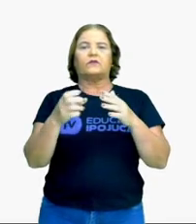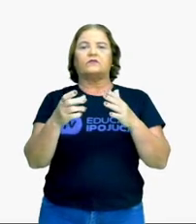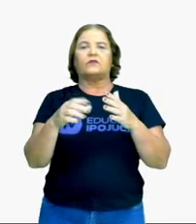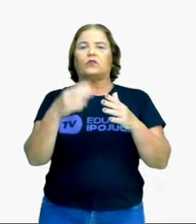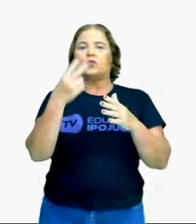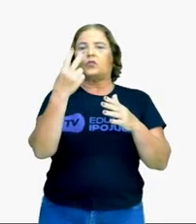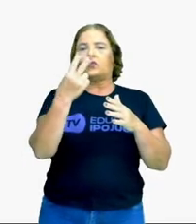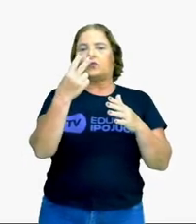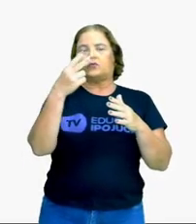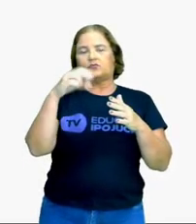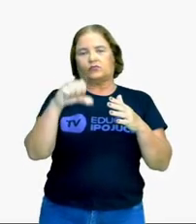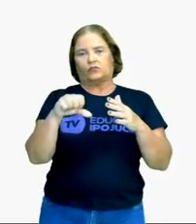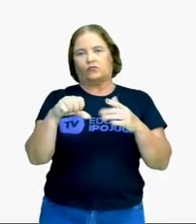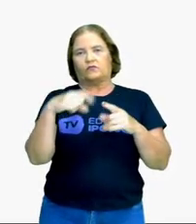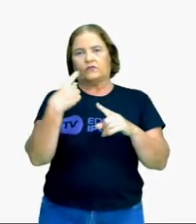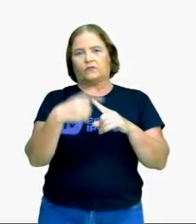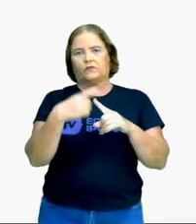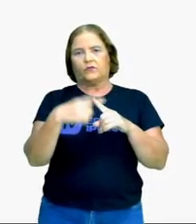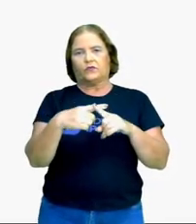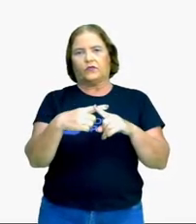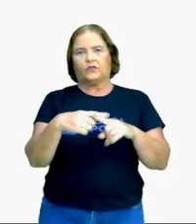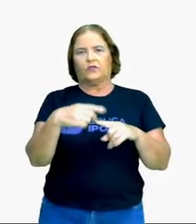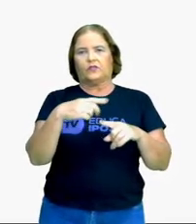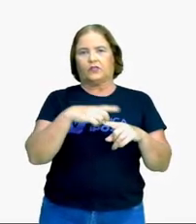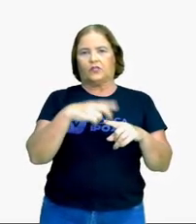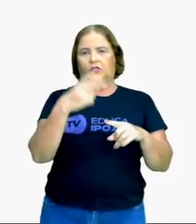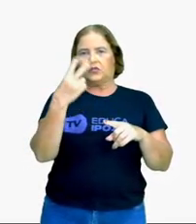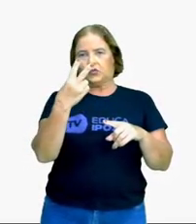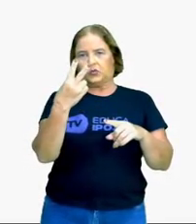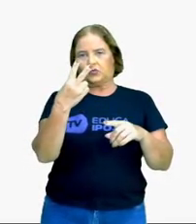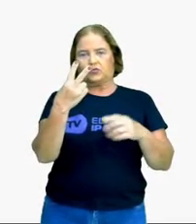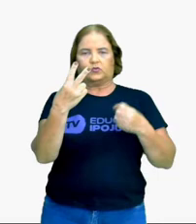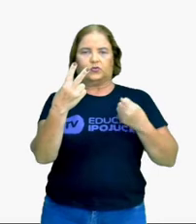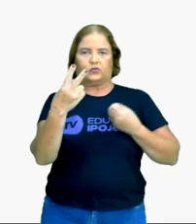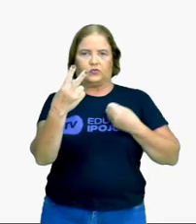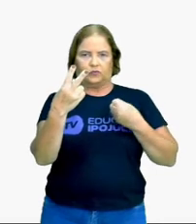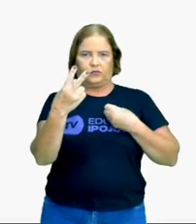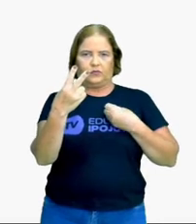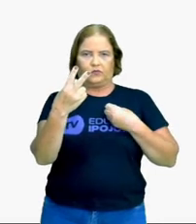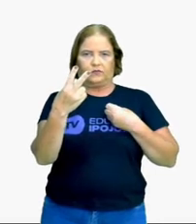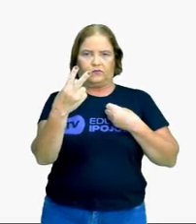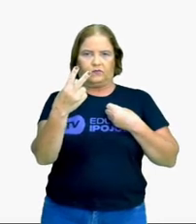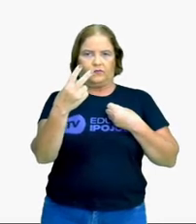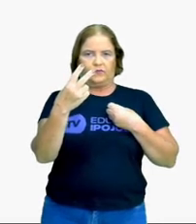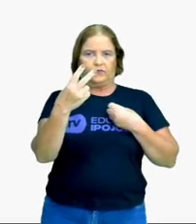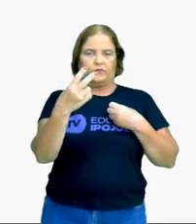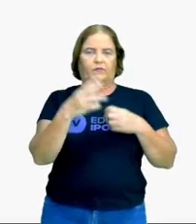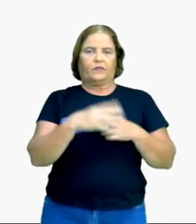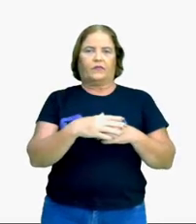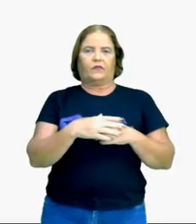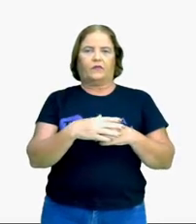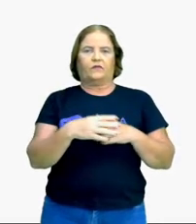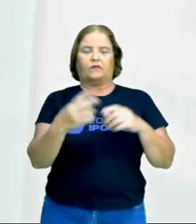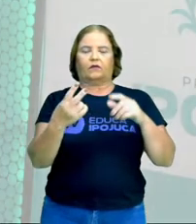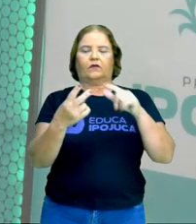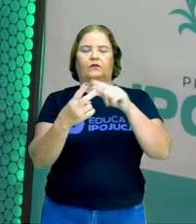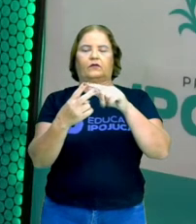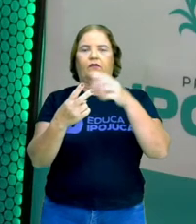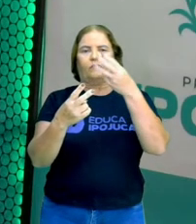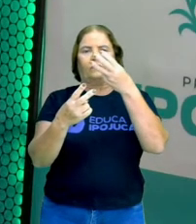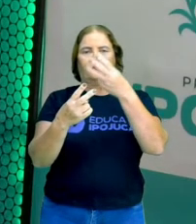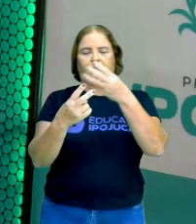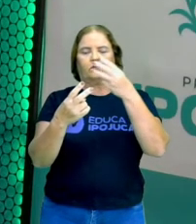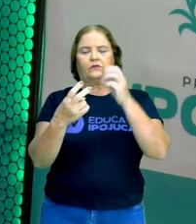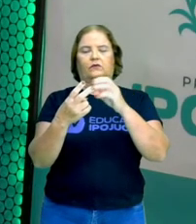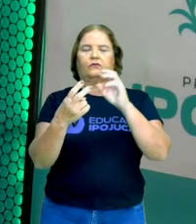9s agora, porque o período tem dois algarismos. Certo? Deu para aprender? Assim ficou mais fácil, não